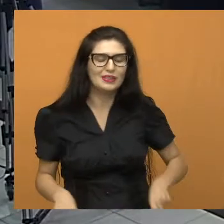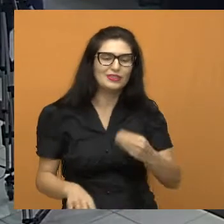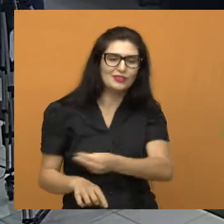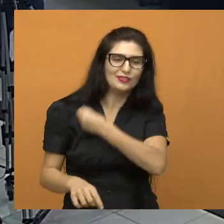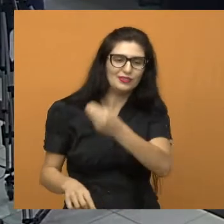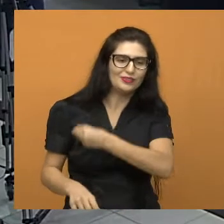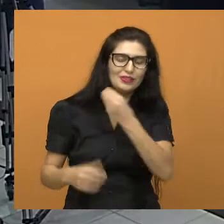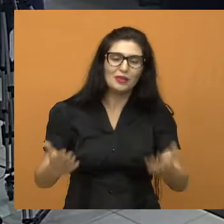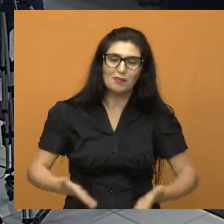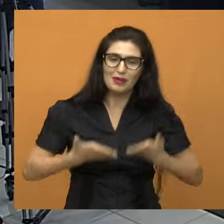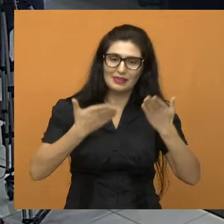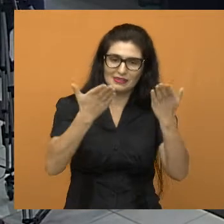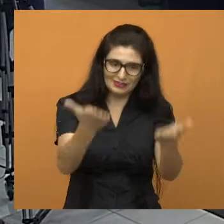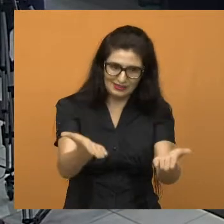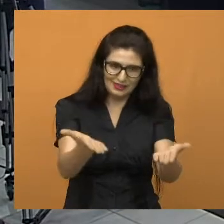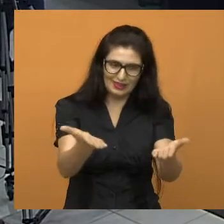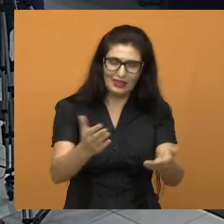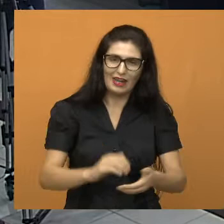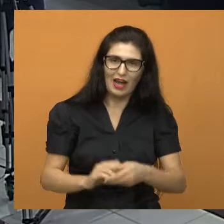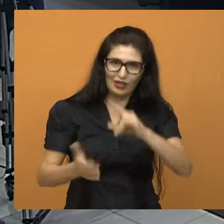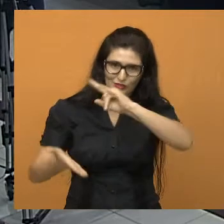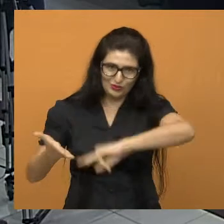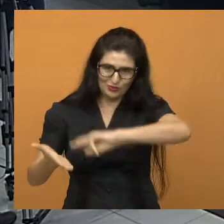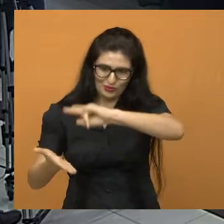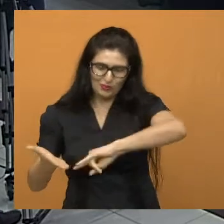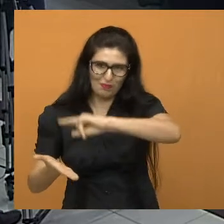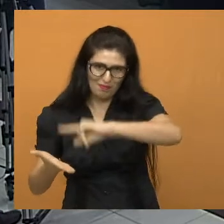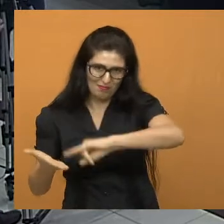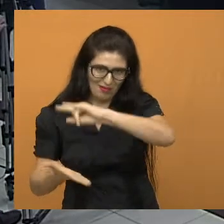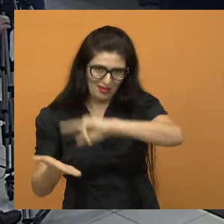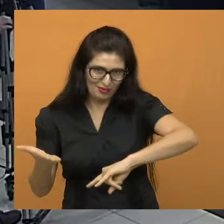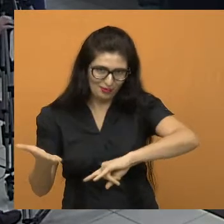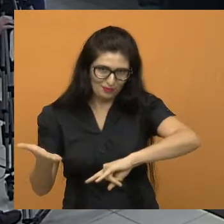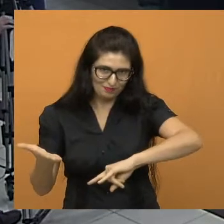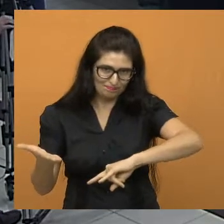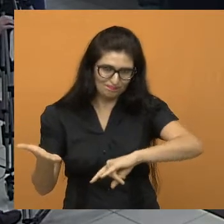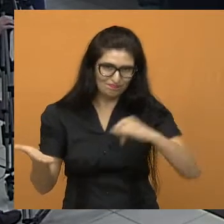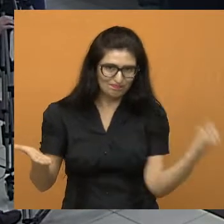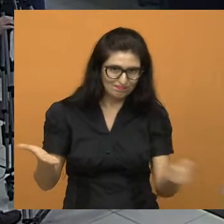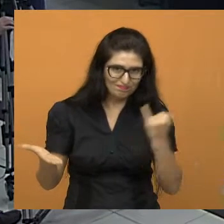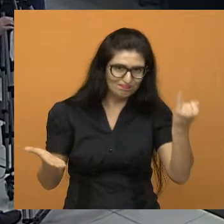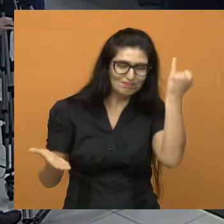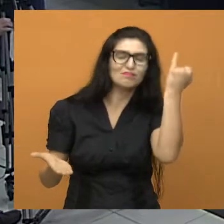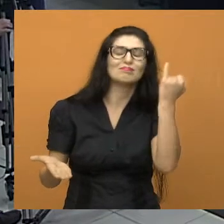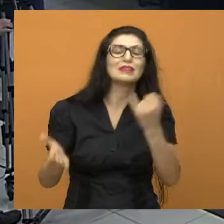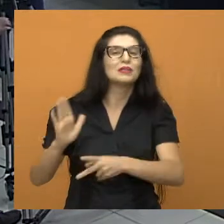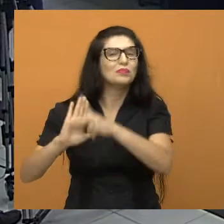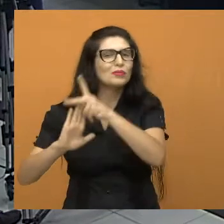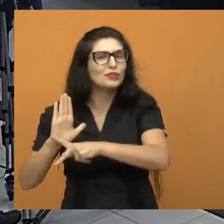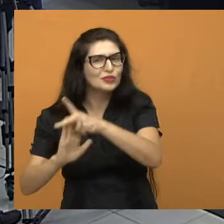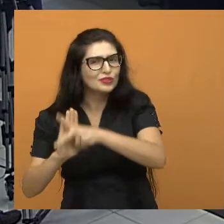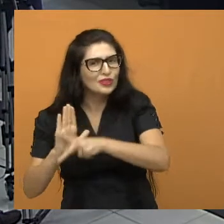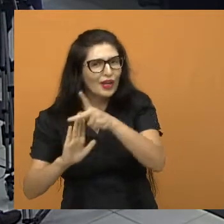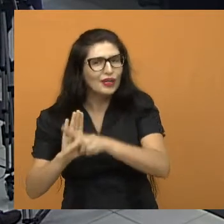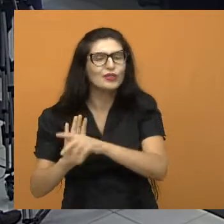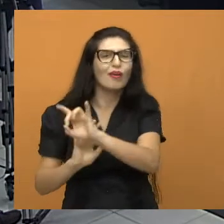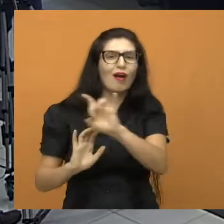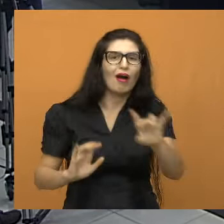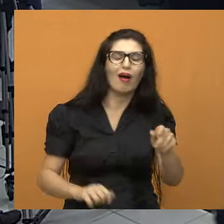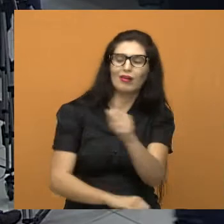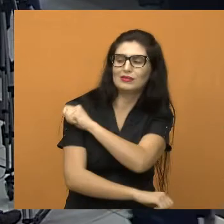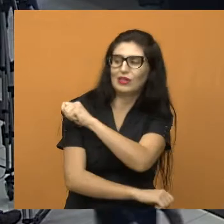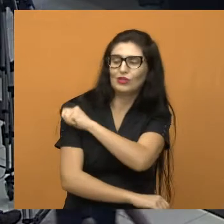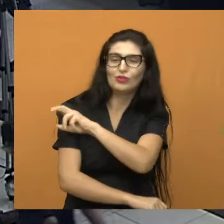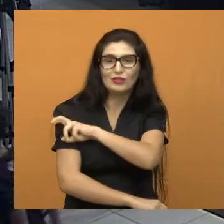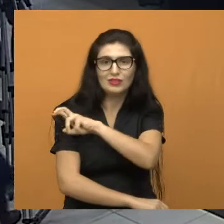para entregar em mãos, então, esse documento que foi feito a partir de um trabalho que cada aluno do 5º ano fez com